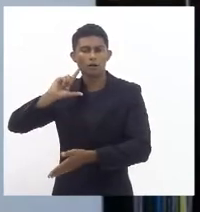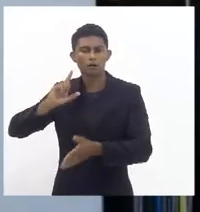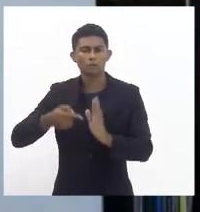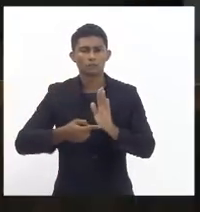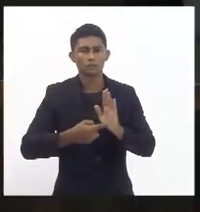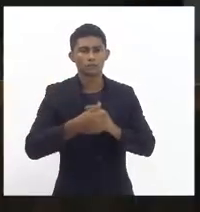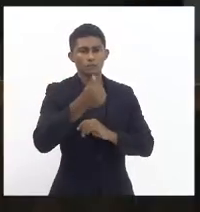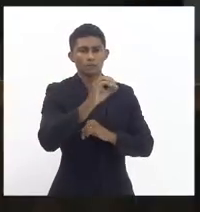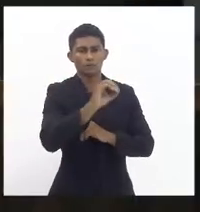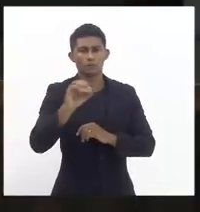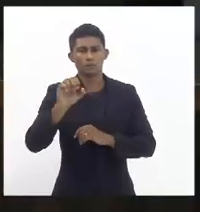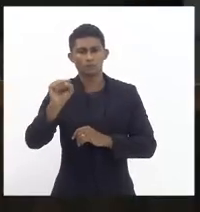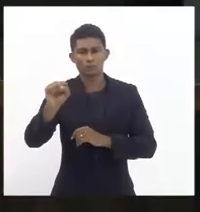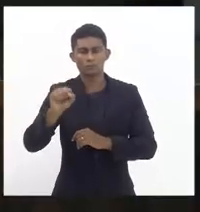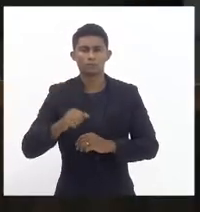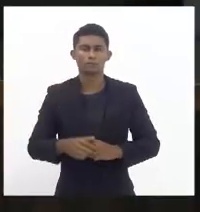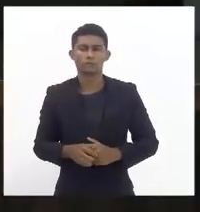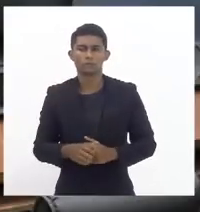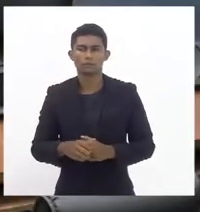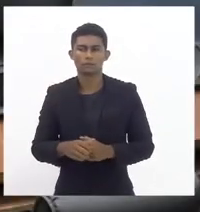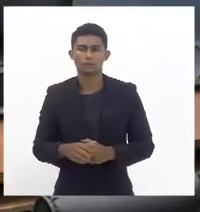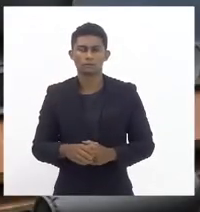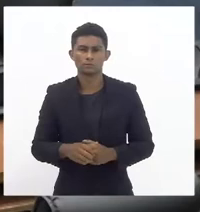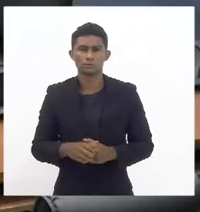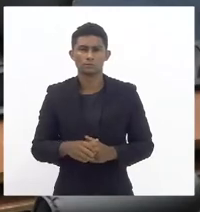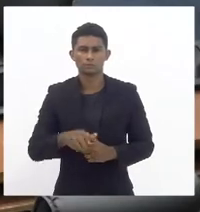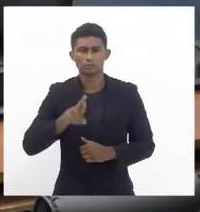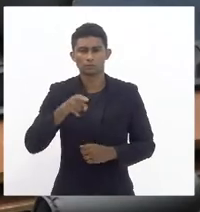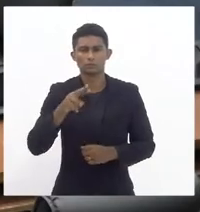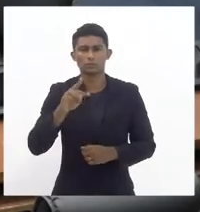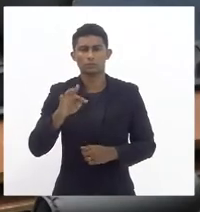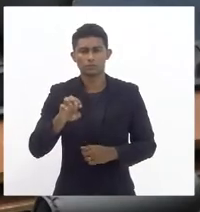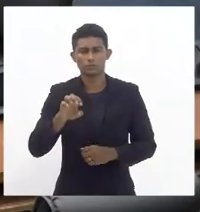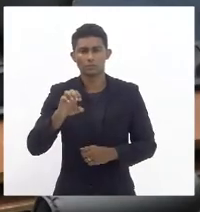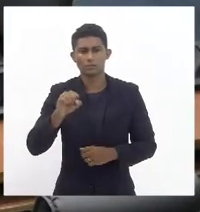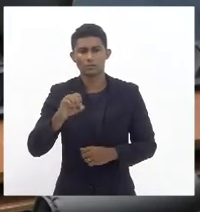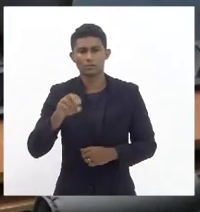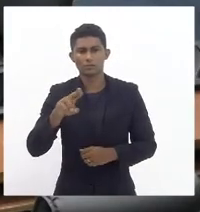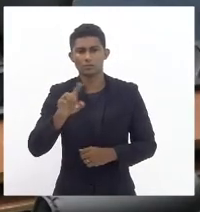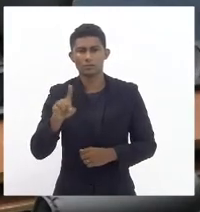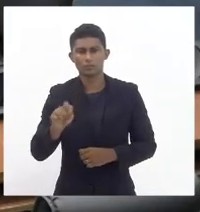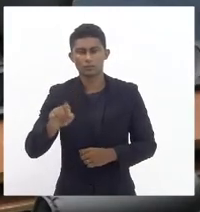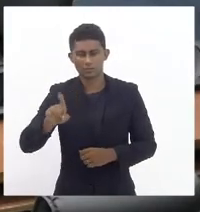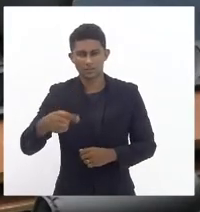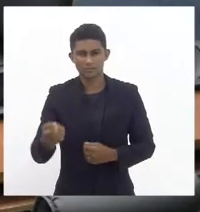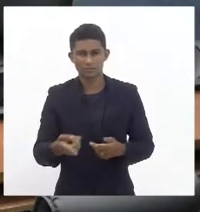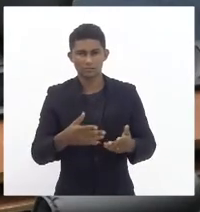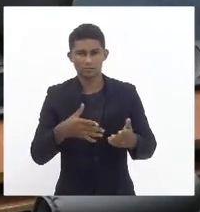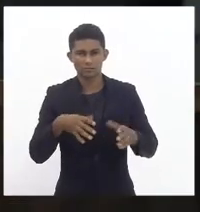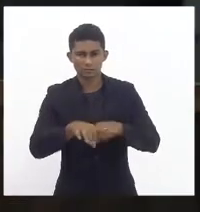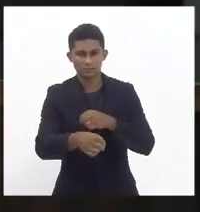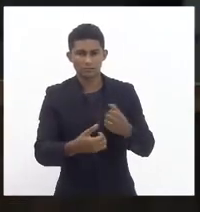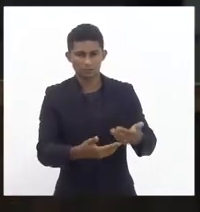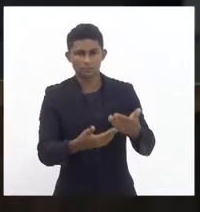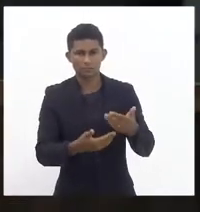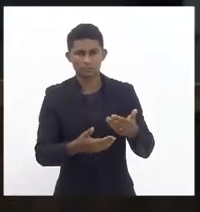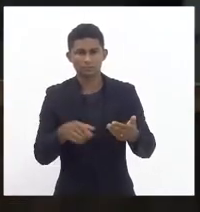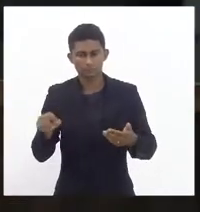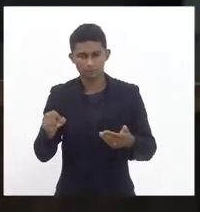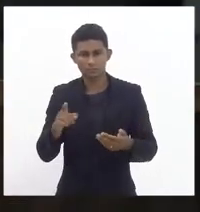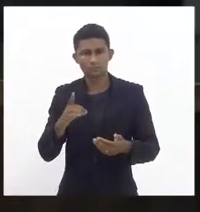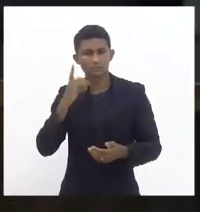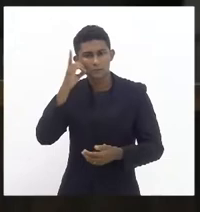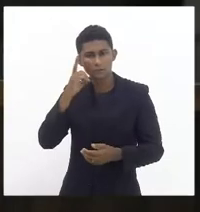ok Oi Ruth de Souza eu tava uma extenção do